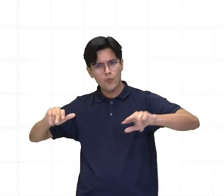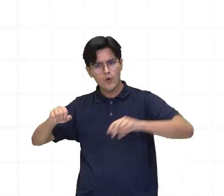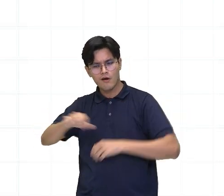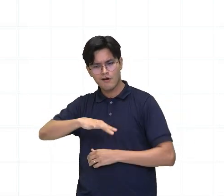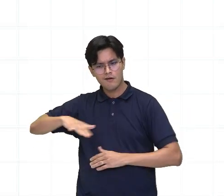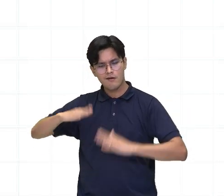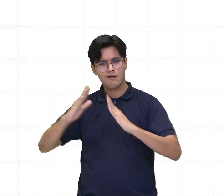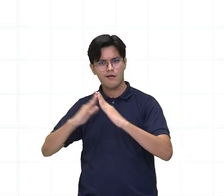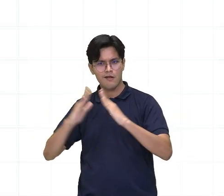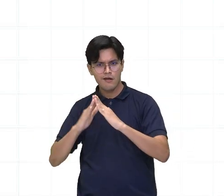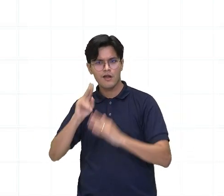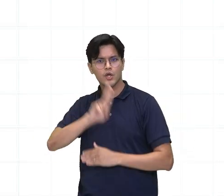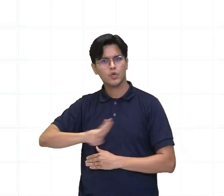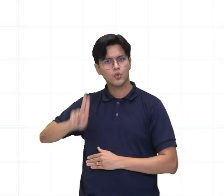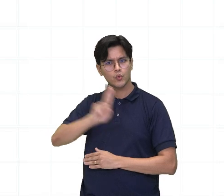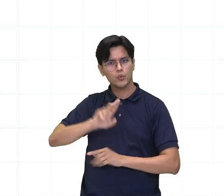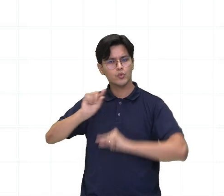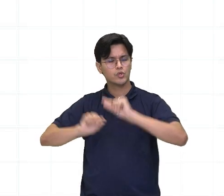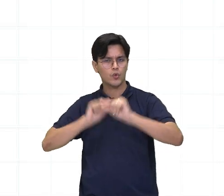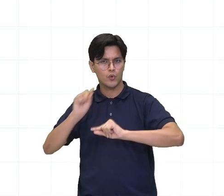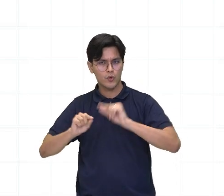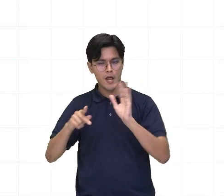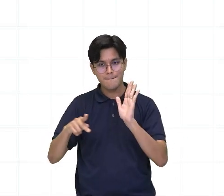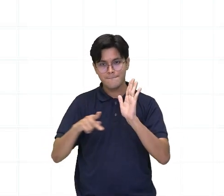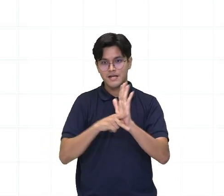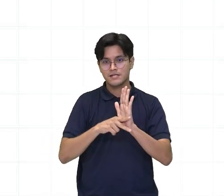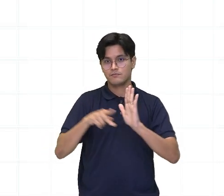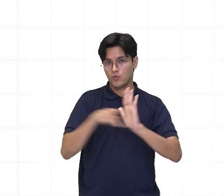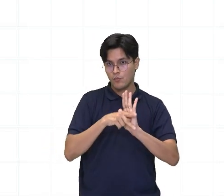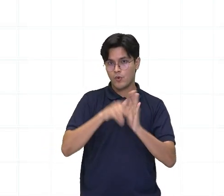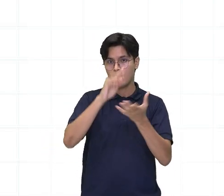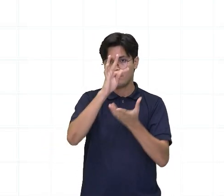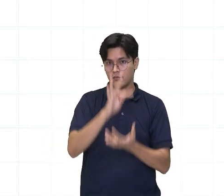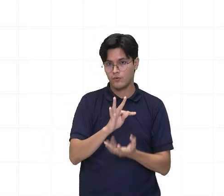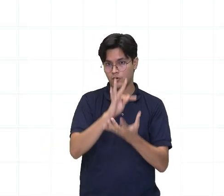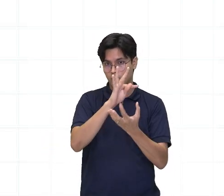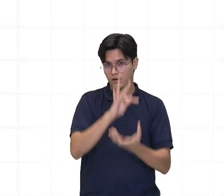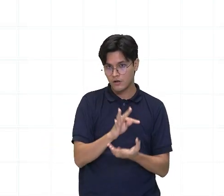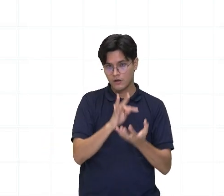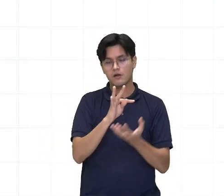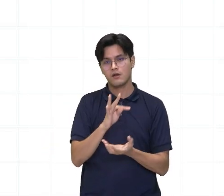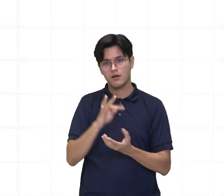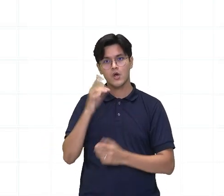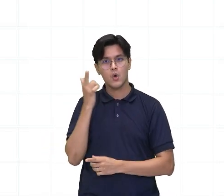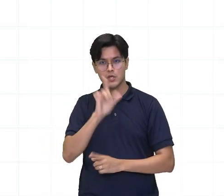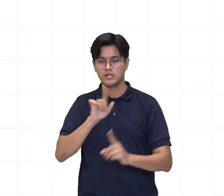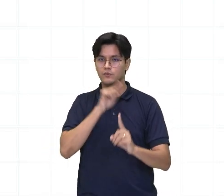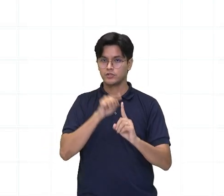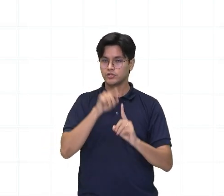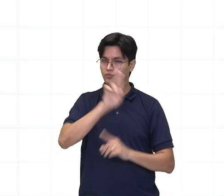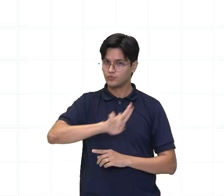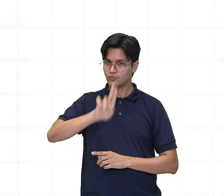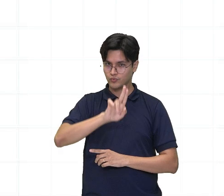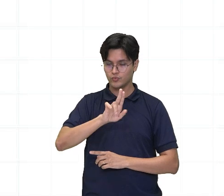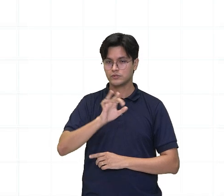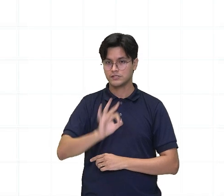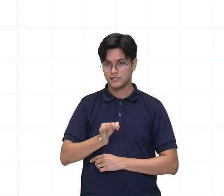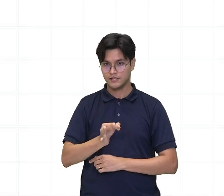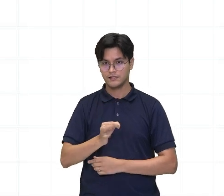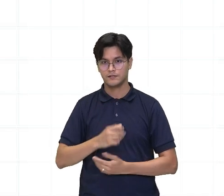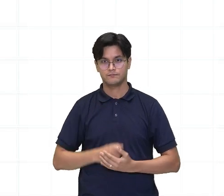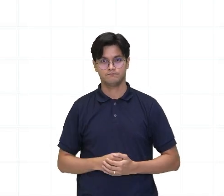utilizam esses princípios termodinâmicos para desempenhar as suas funções. Então, nós vimos aí